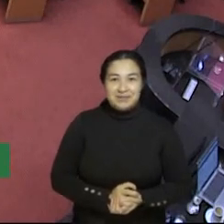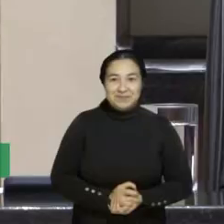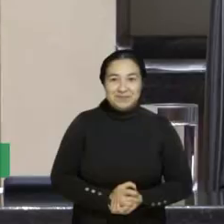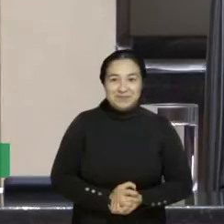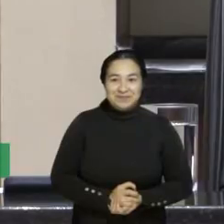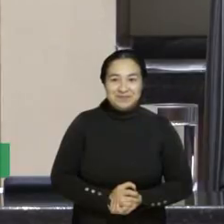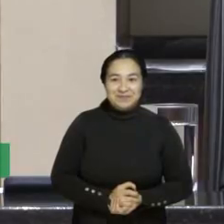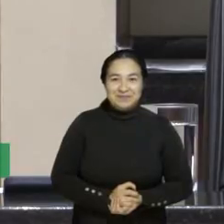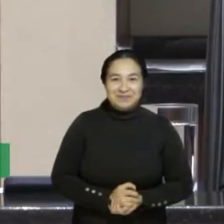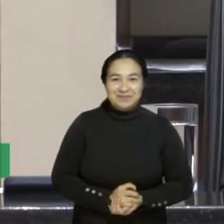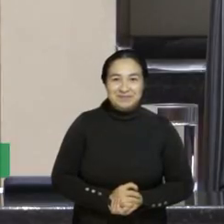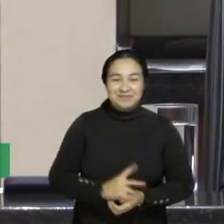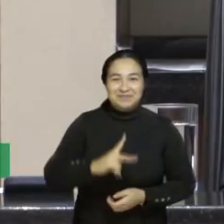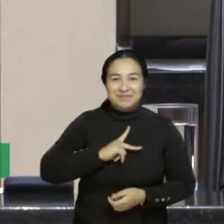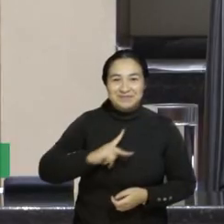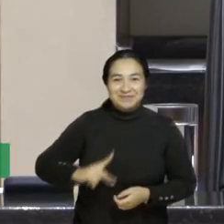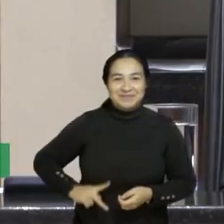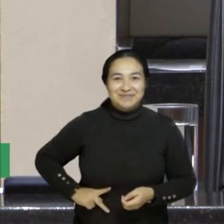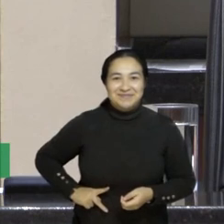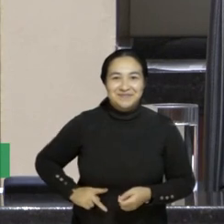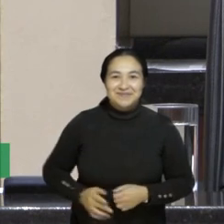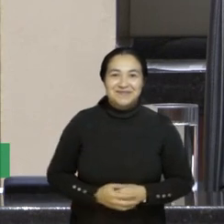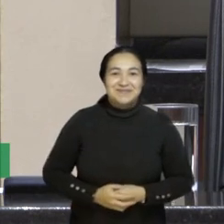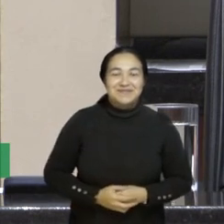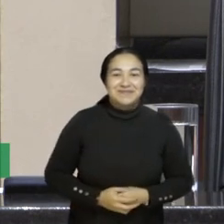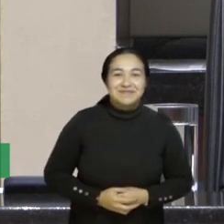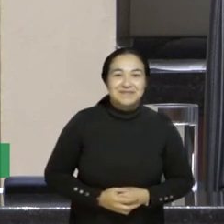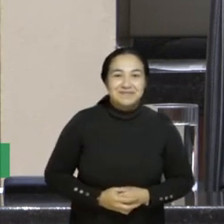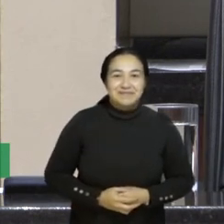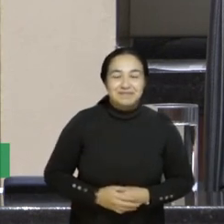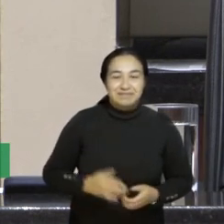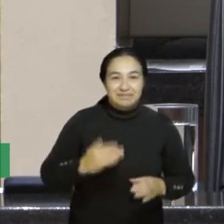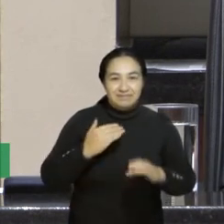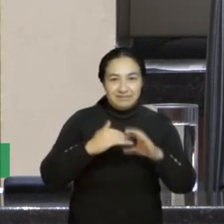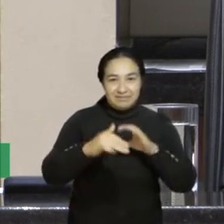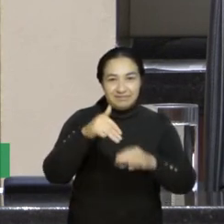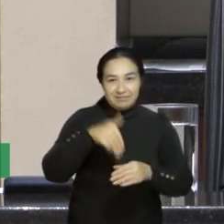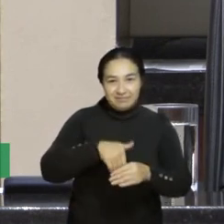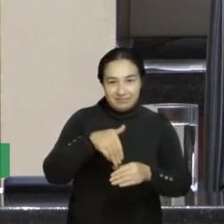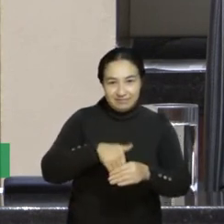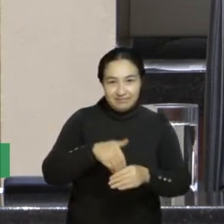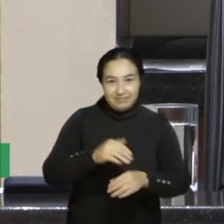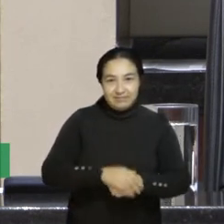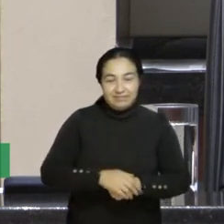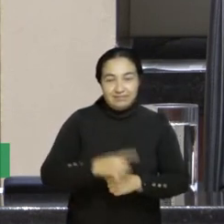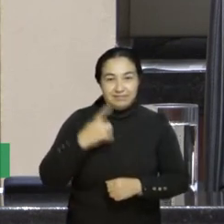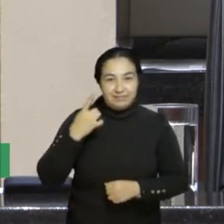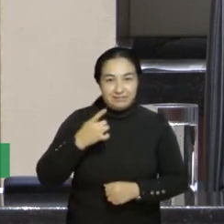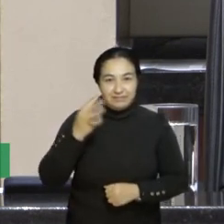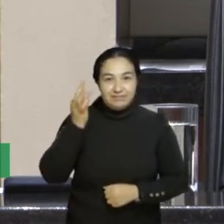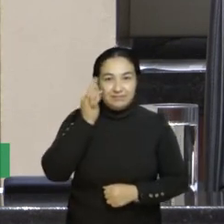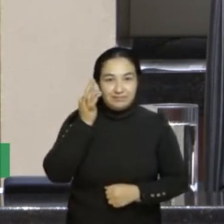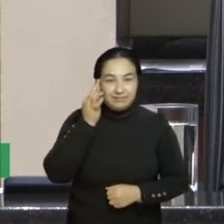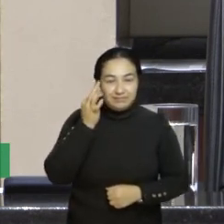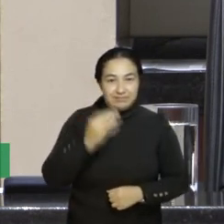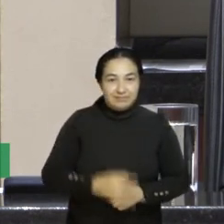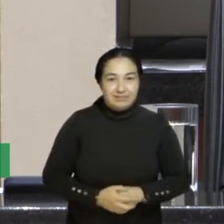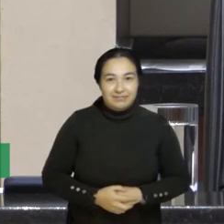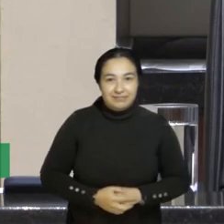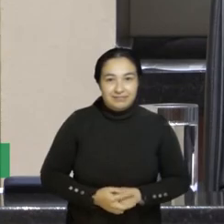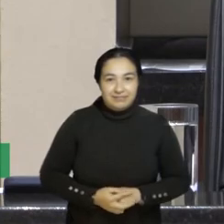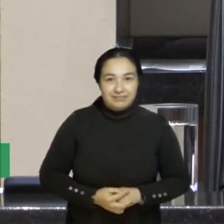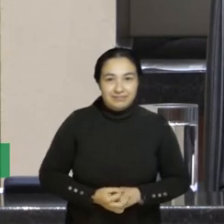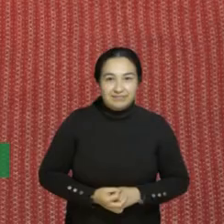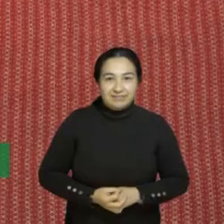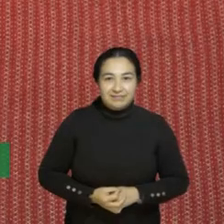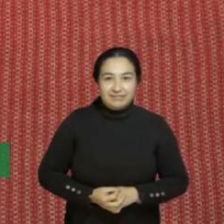Senhor presidente, encaminhamento de voto da bancada do MDB. Para encaminhamento de voto, com a palavra o deputado Fernando Krelling, líder da bancada do